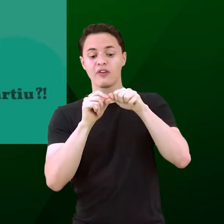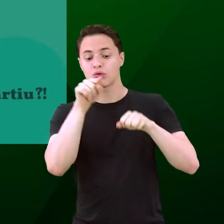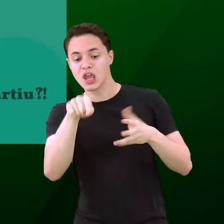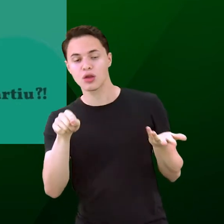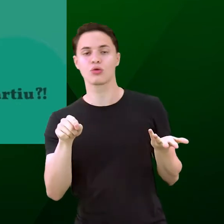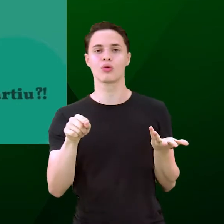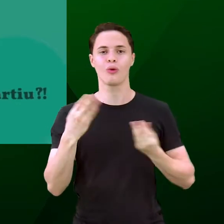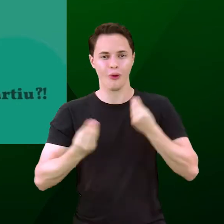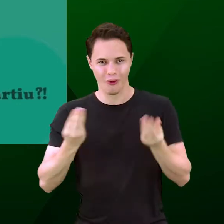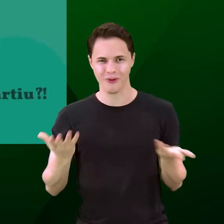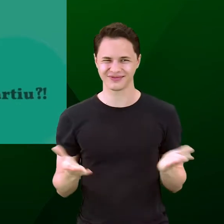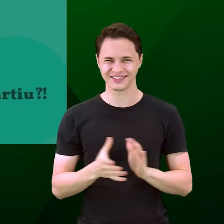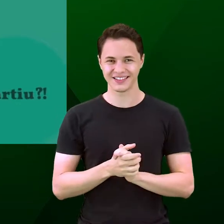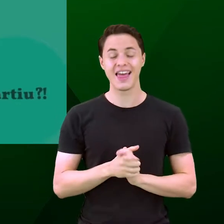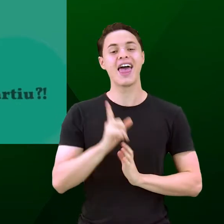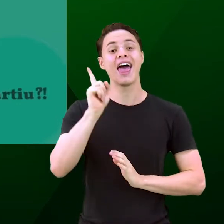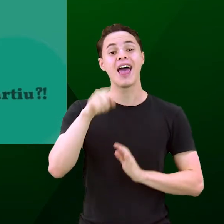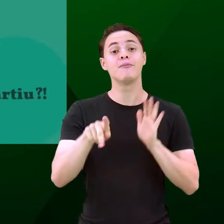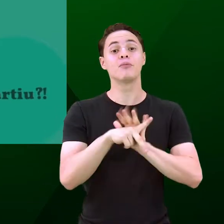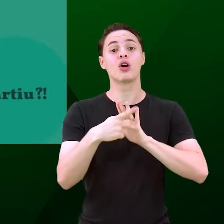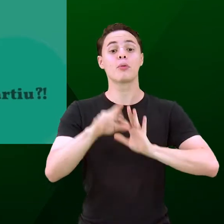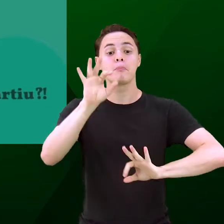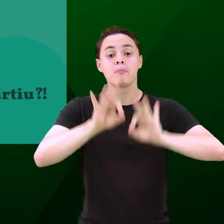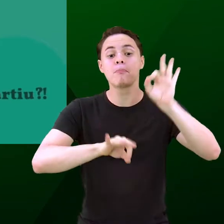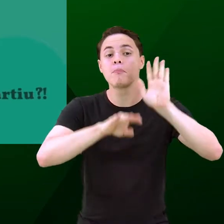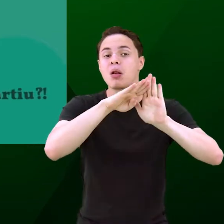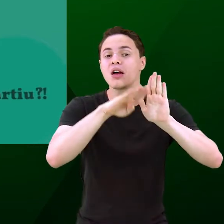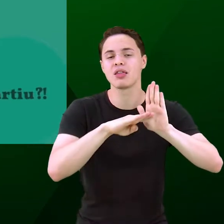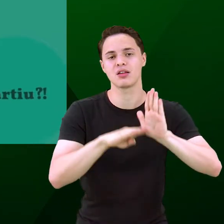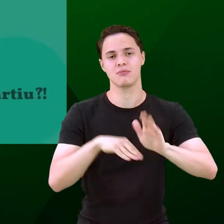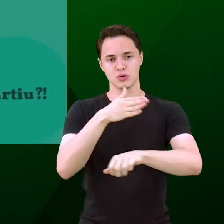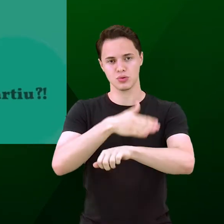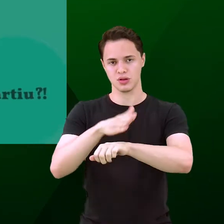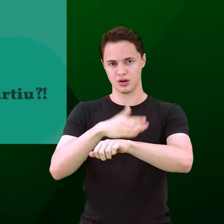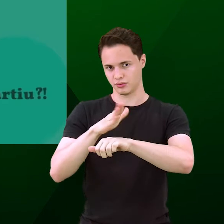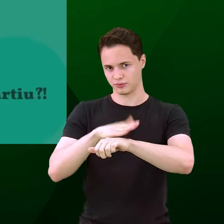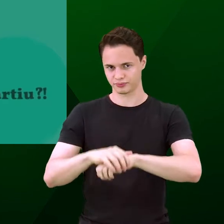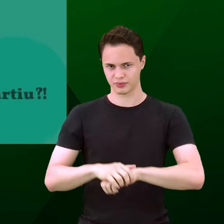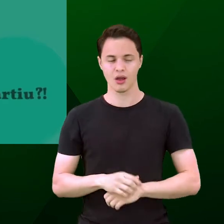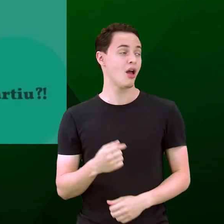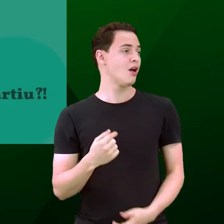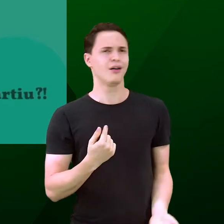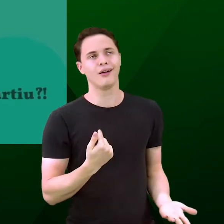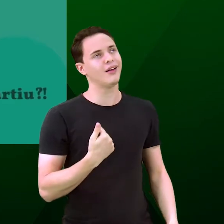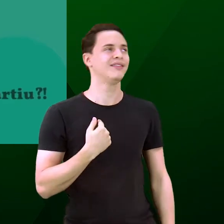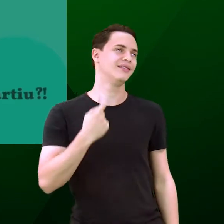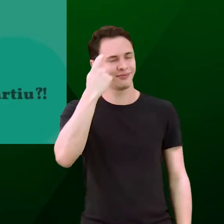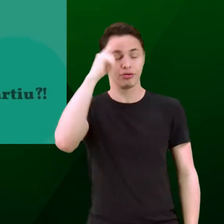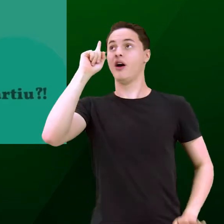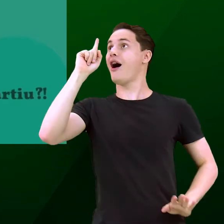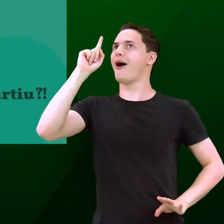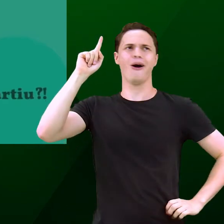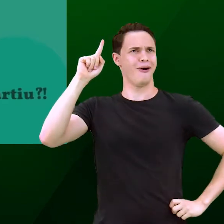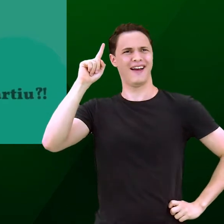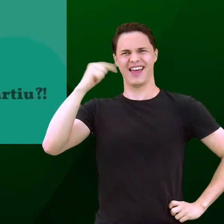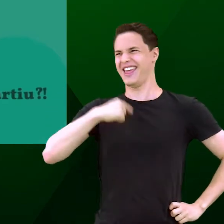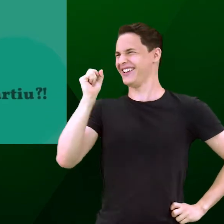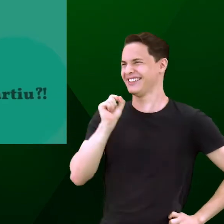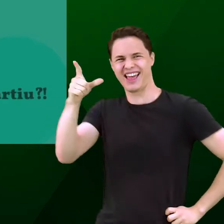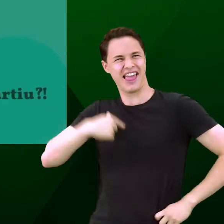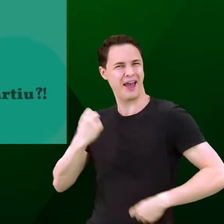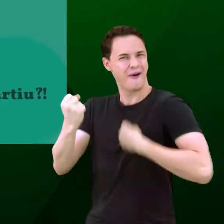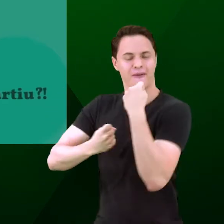você, tá? Pode não funcionar, você pode ter o mesmo peso, a mesma altura do seu vizinho, né, praticar o mesmo tipo de